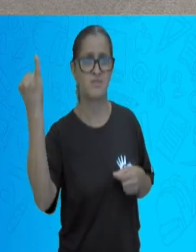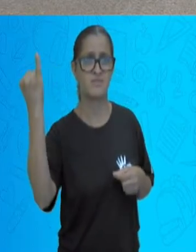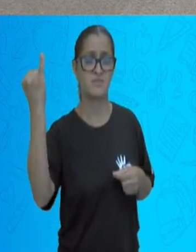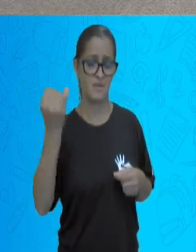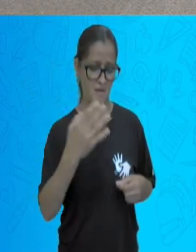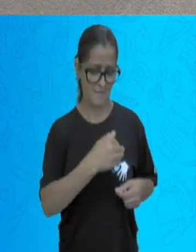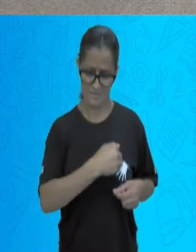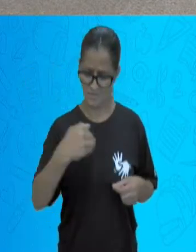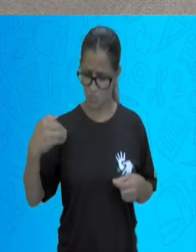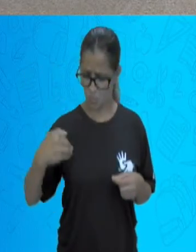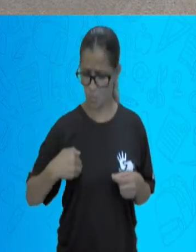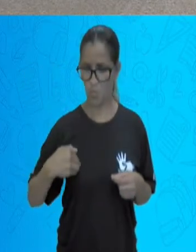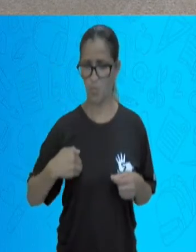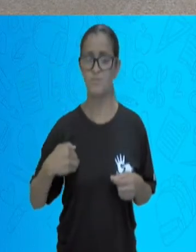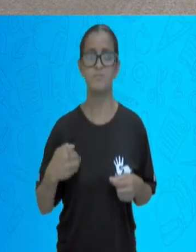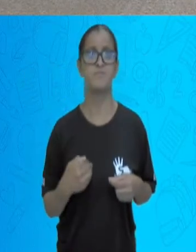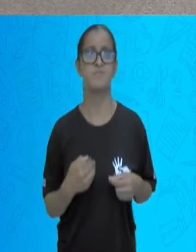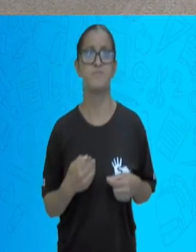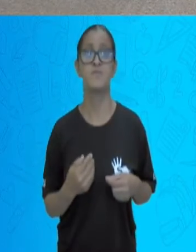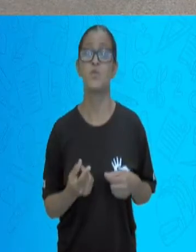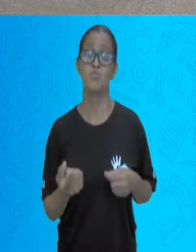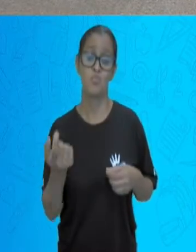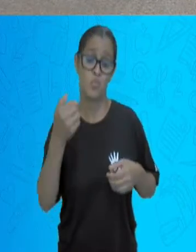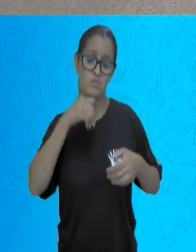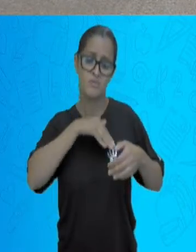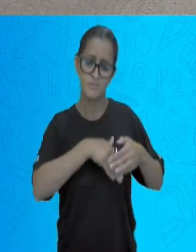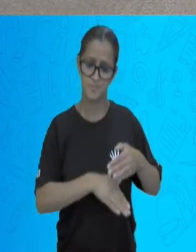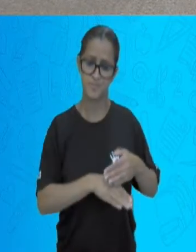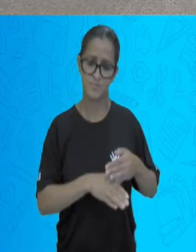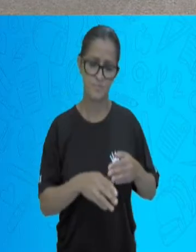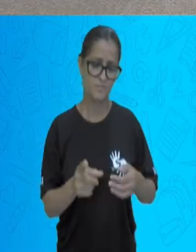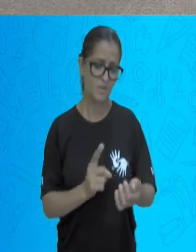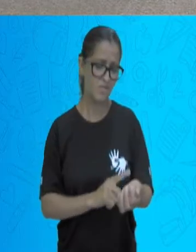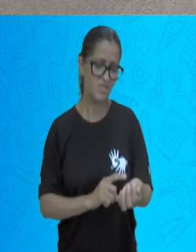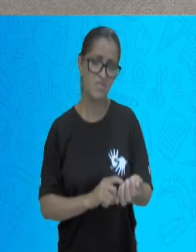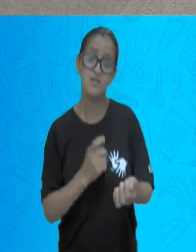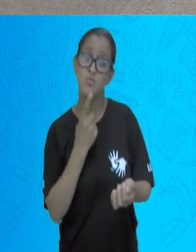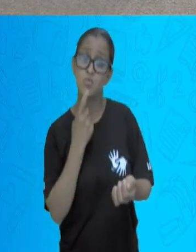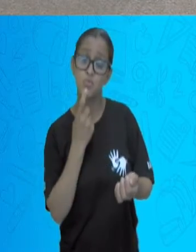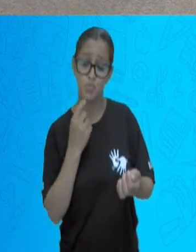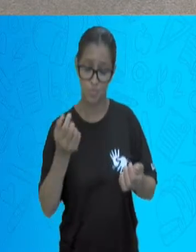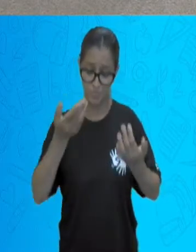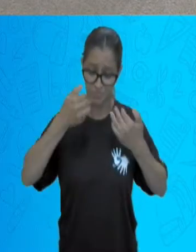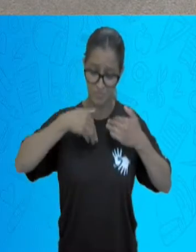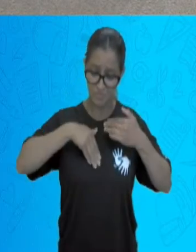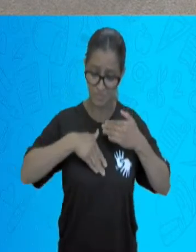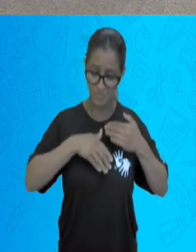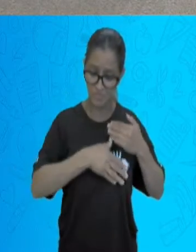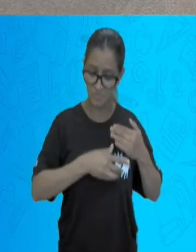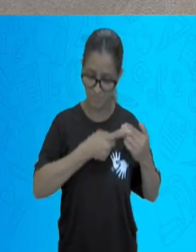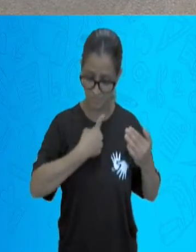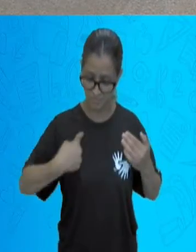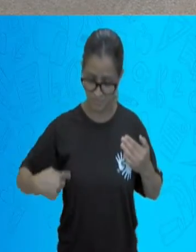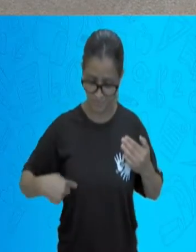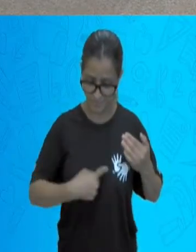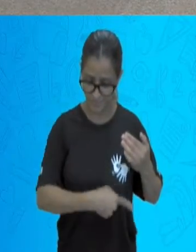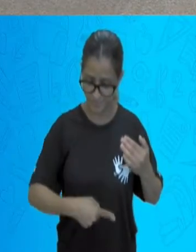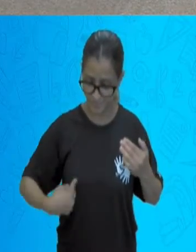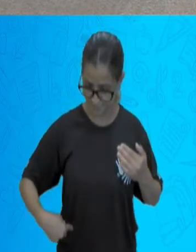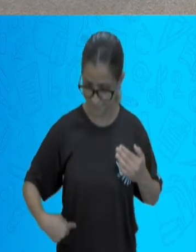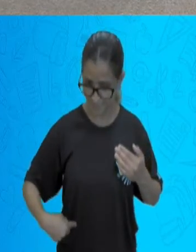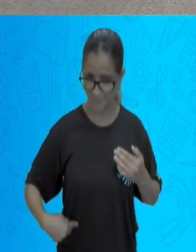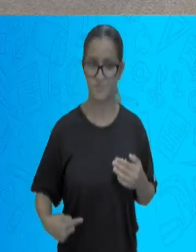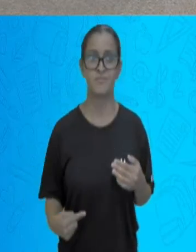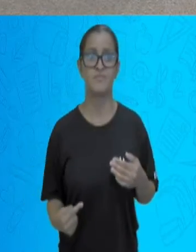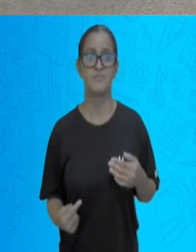organizadas, ricamente em sangue, essas bolsinhas é ali que vai acontecer o que a gente chama